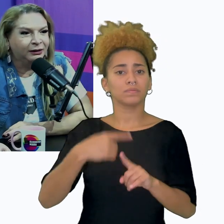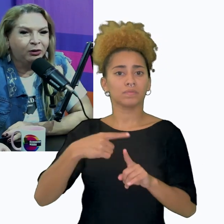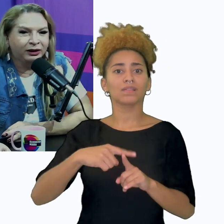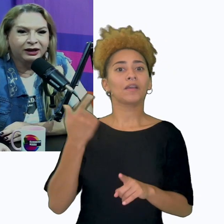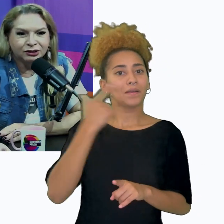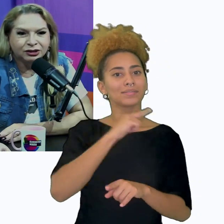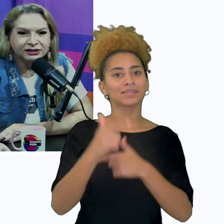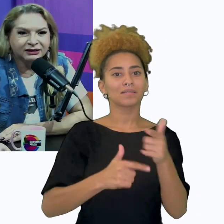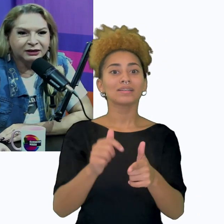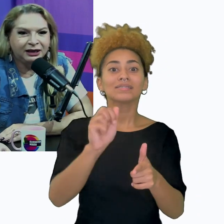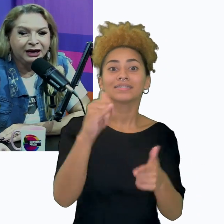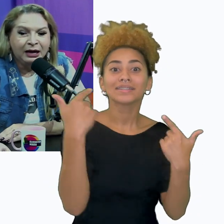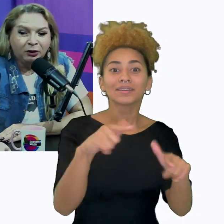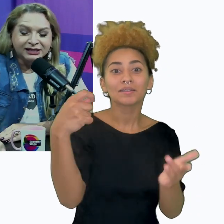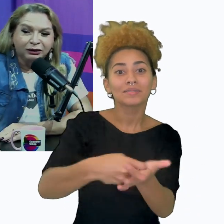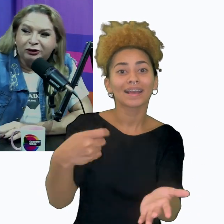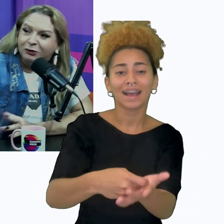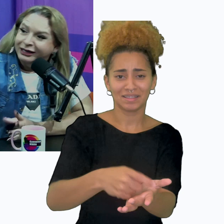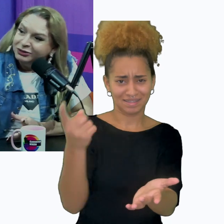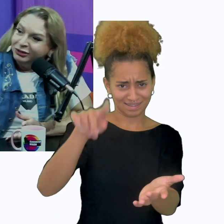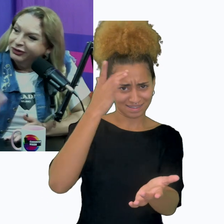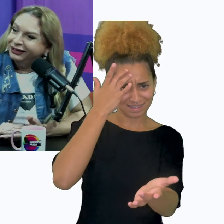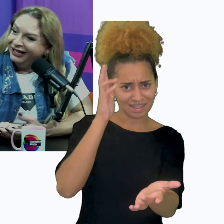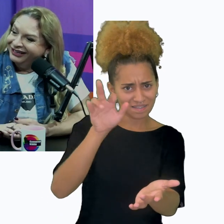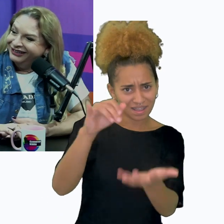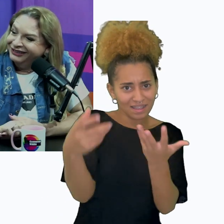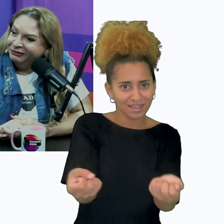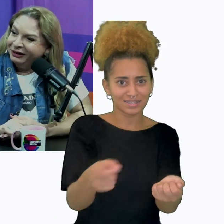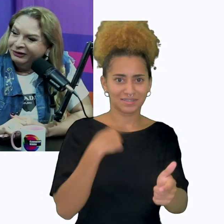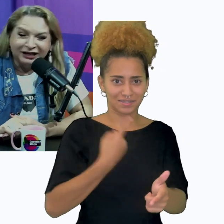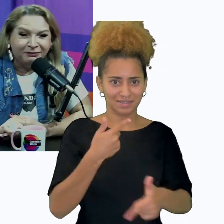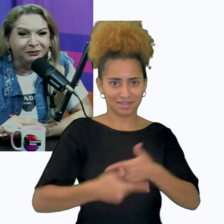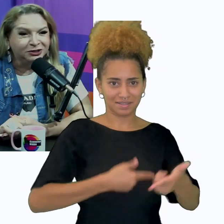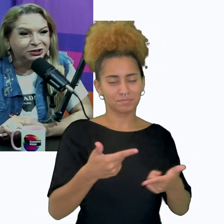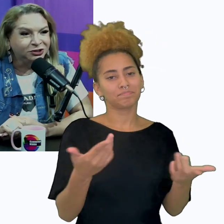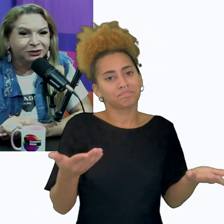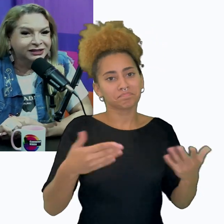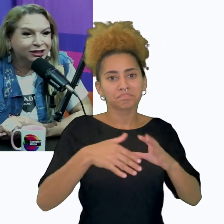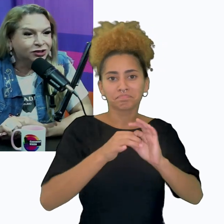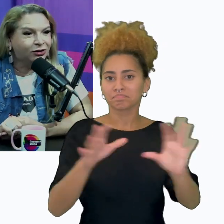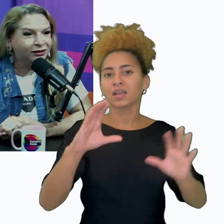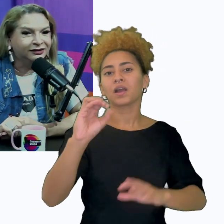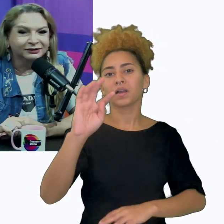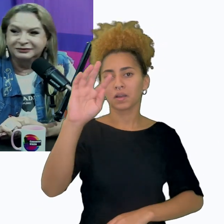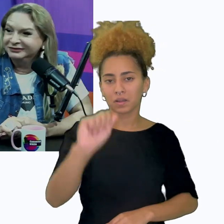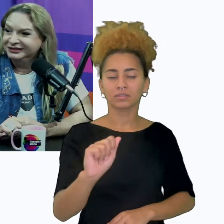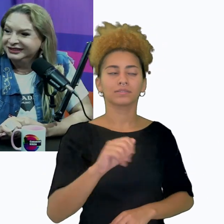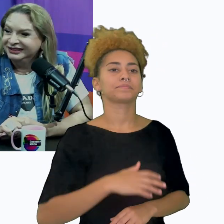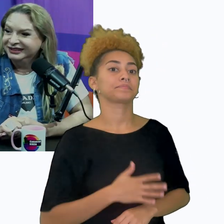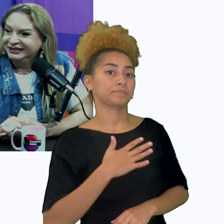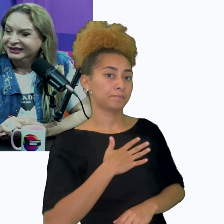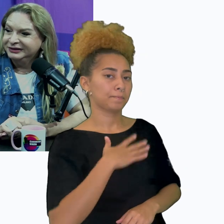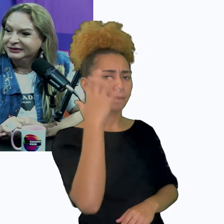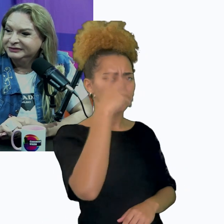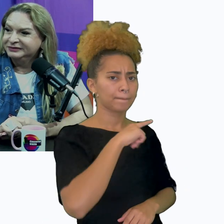cota, né? porque aí a gente consegue trabalhar. Porque se não forem obrigados, não vão dar Não. trabalho pra gente. Então que seja cota. Eu acho muito bonito quando